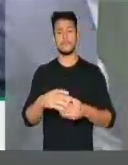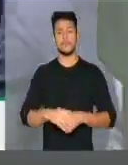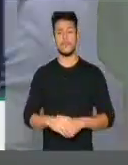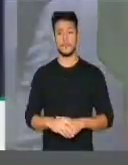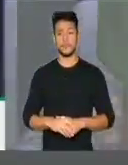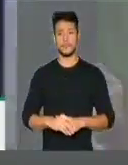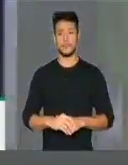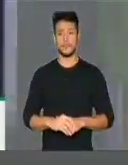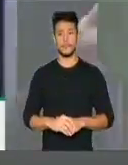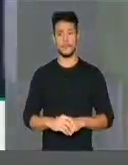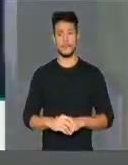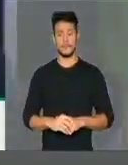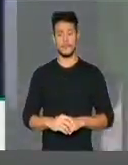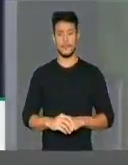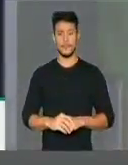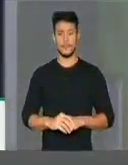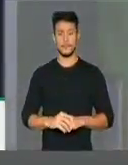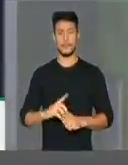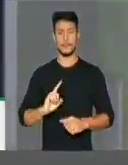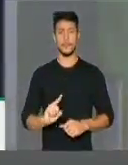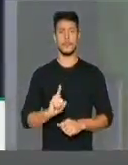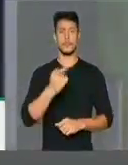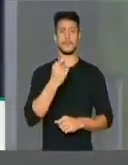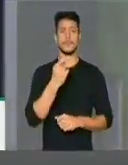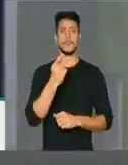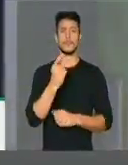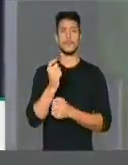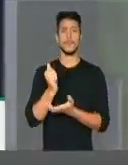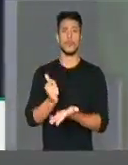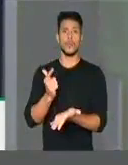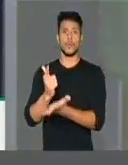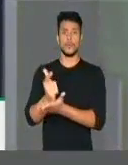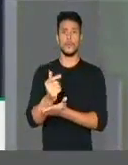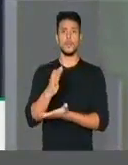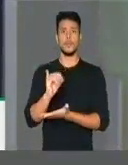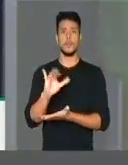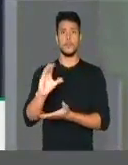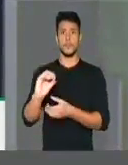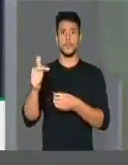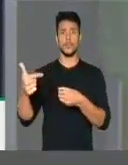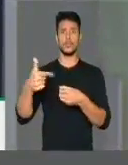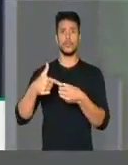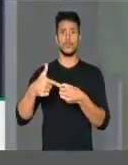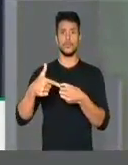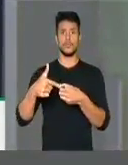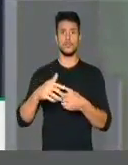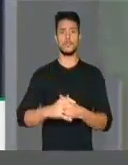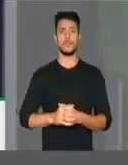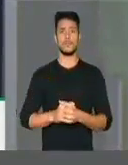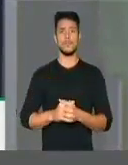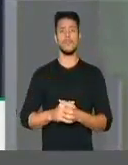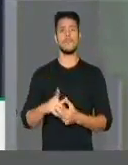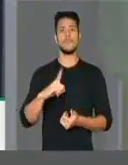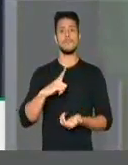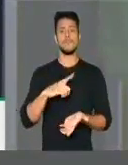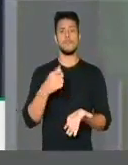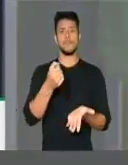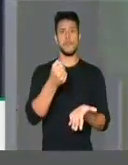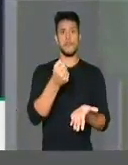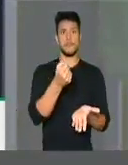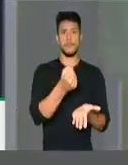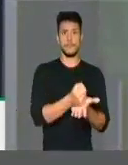1º, aquisição de biocombustíveis mediante b. contratos